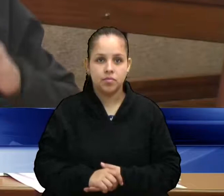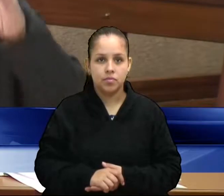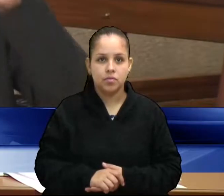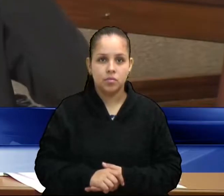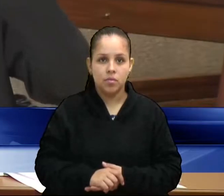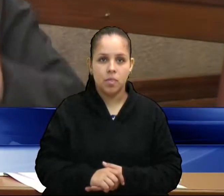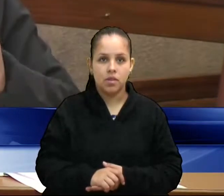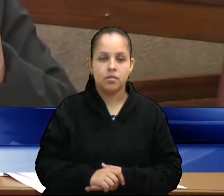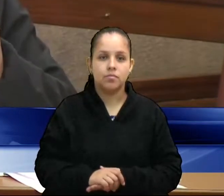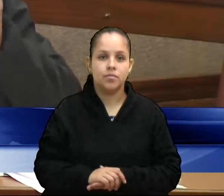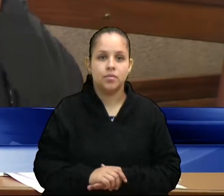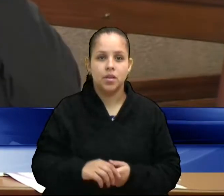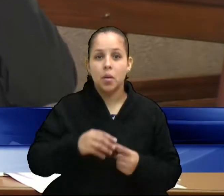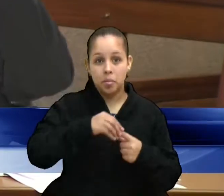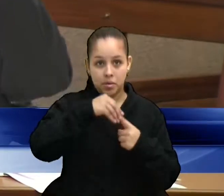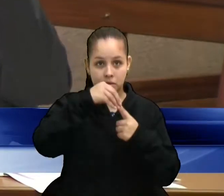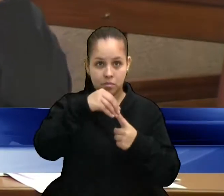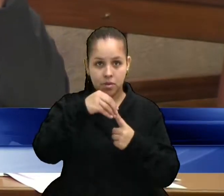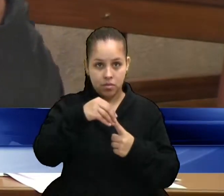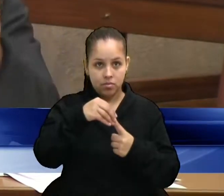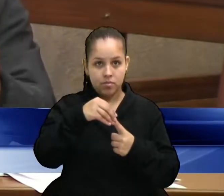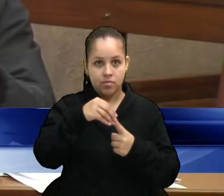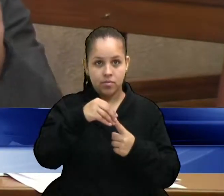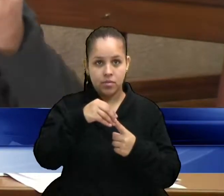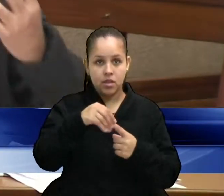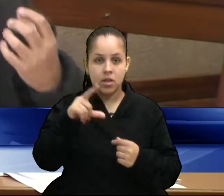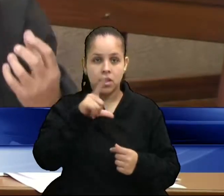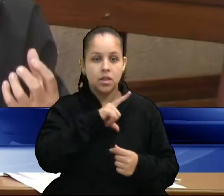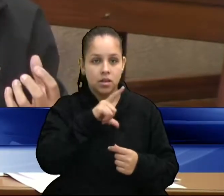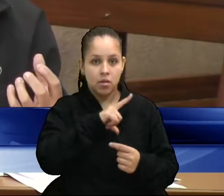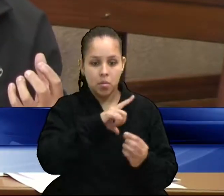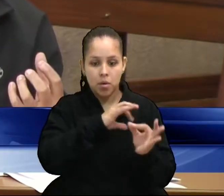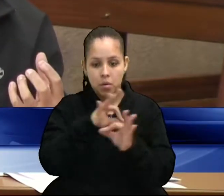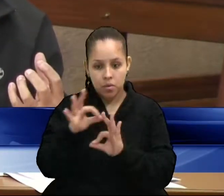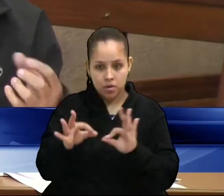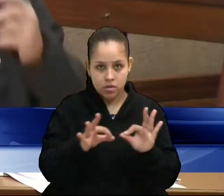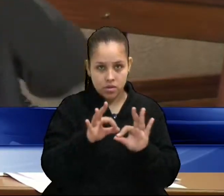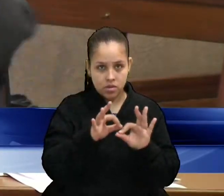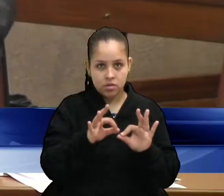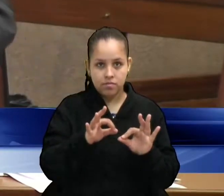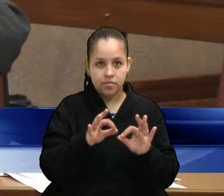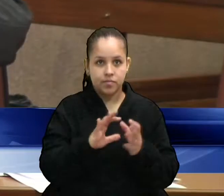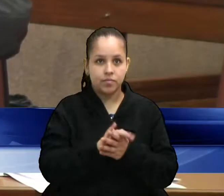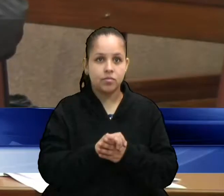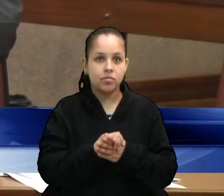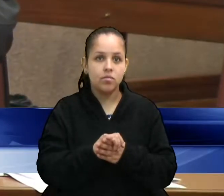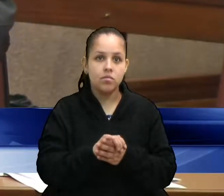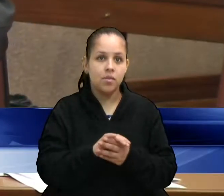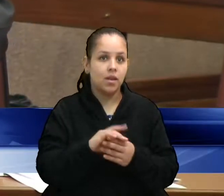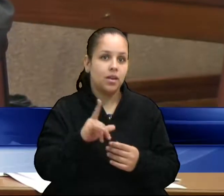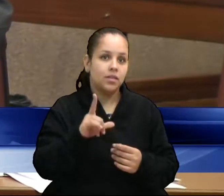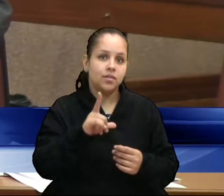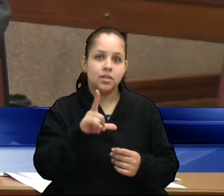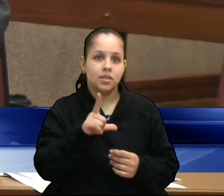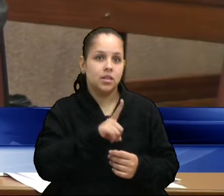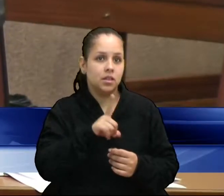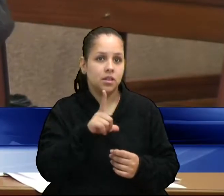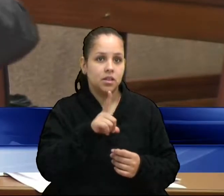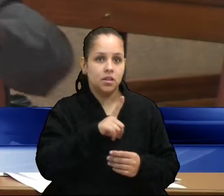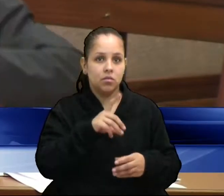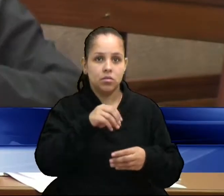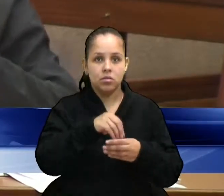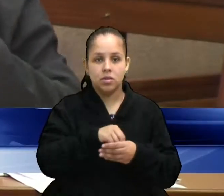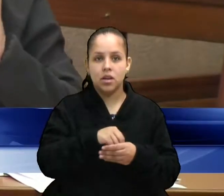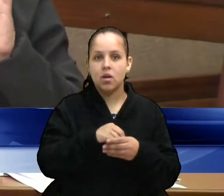Então essa é a questão principal, é a questão de um sistema e não sem linhas. Daí lá na licitação vai colocar